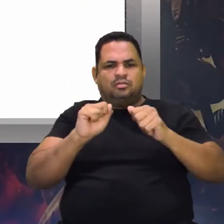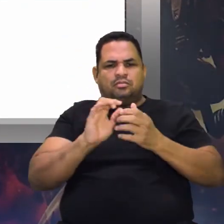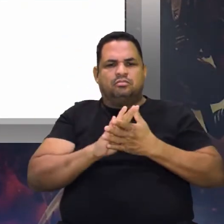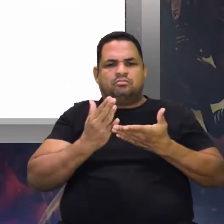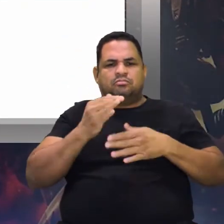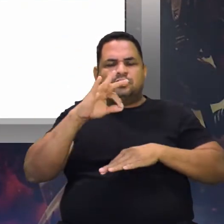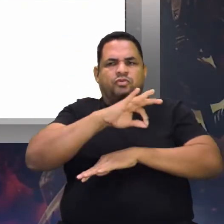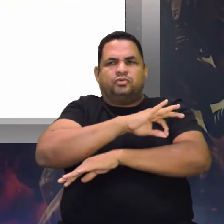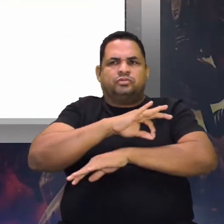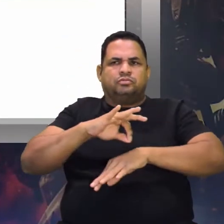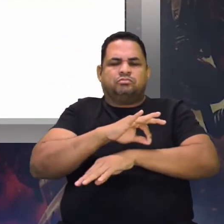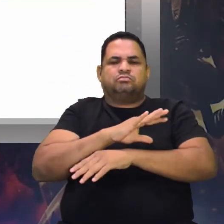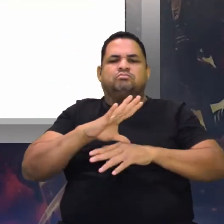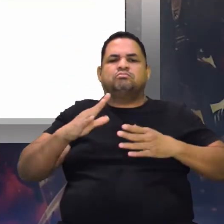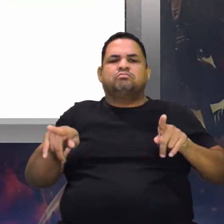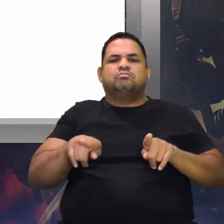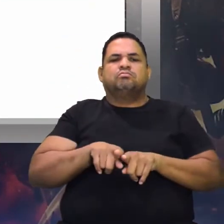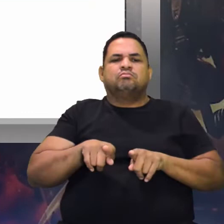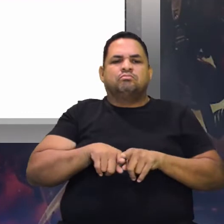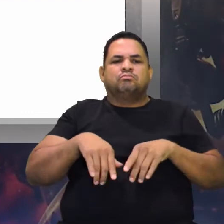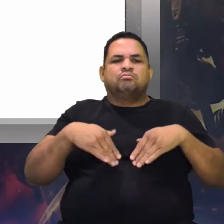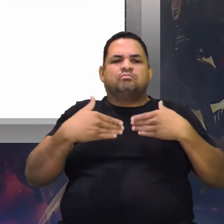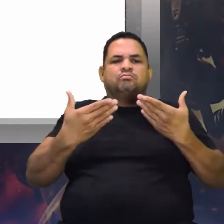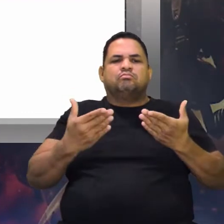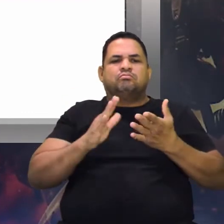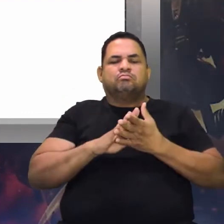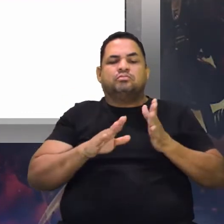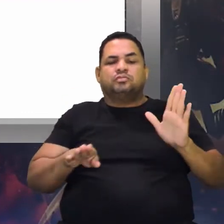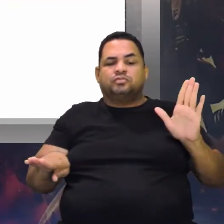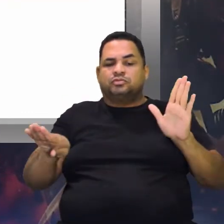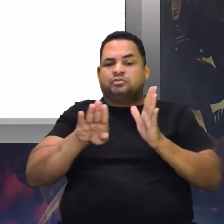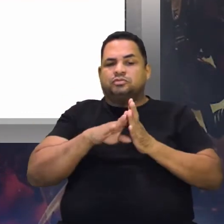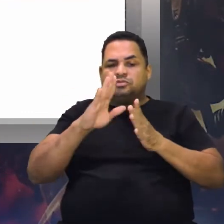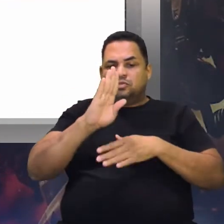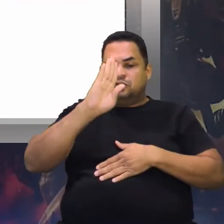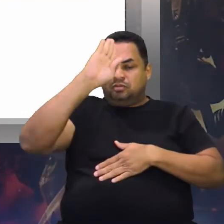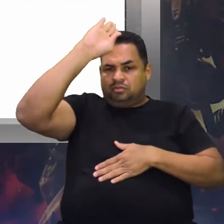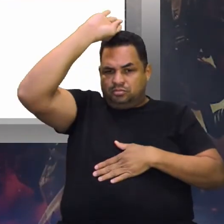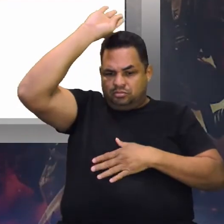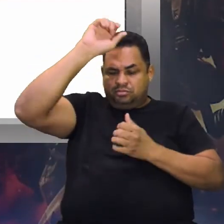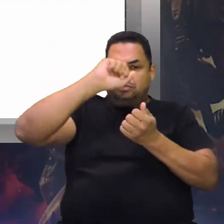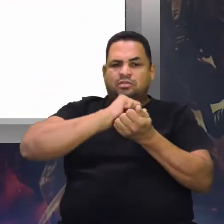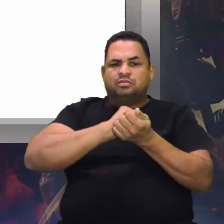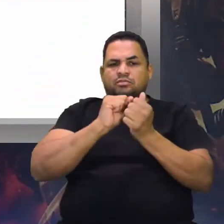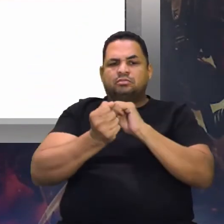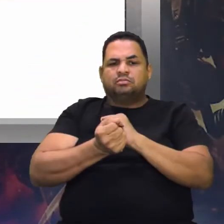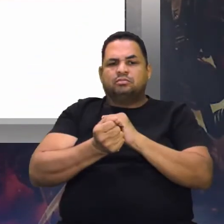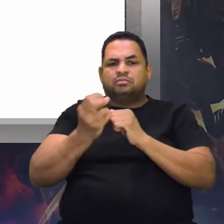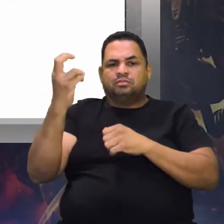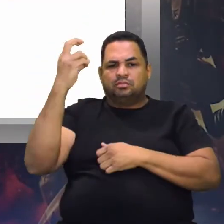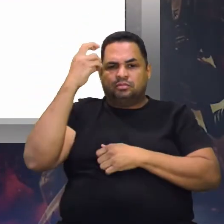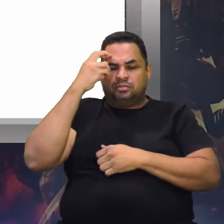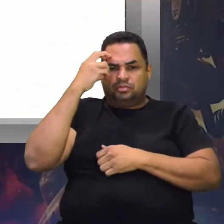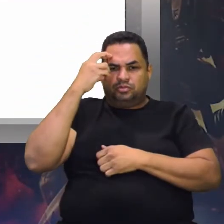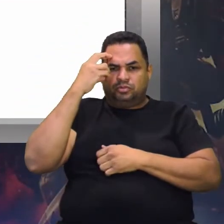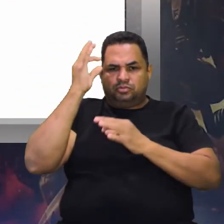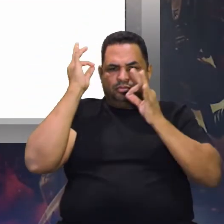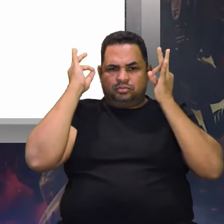arquitetura. Quando chegam os romanos que vão pegar, se adaptar à cultura grega,